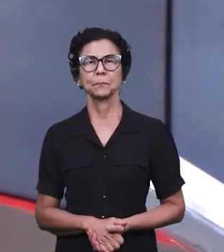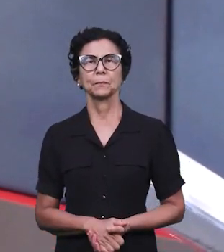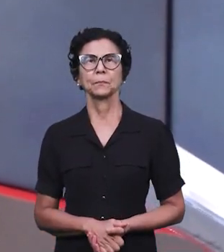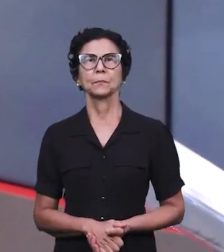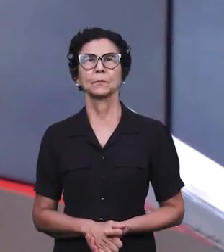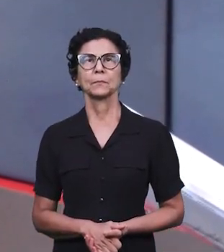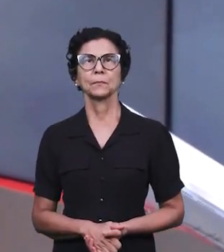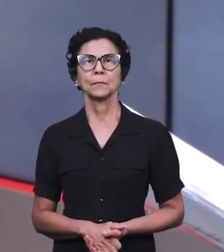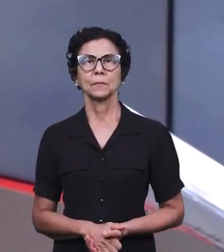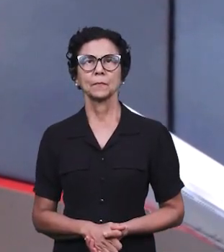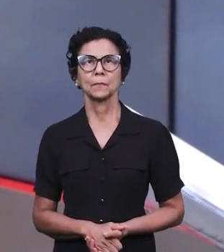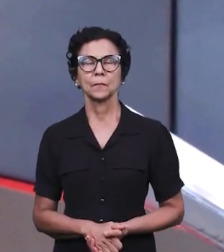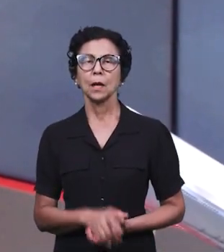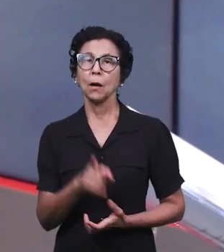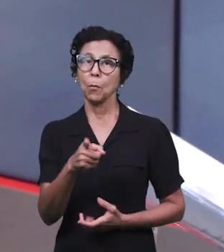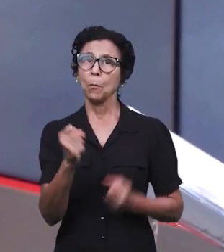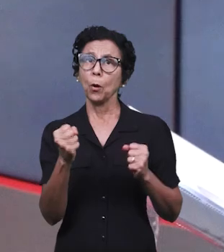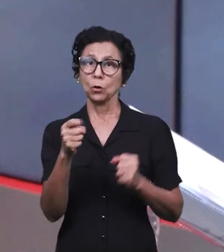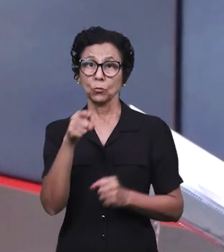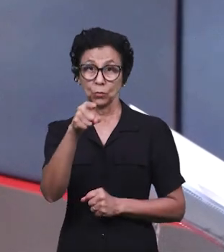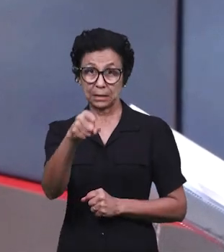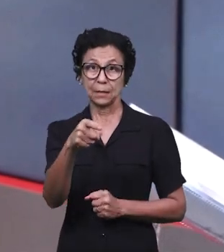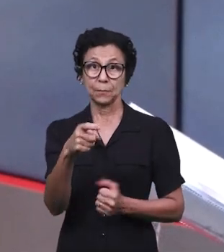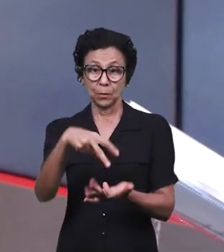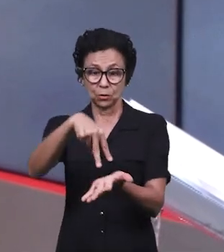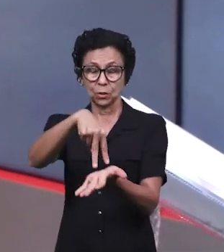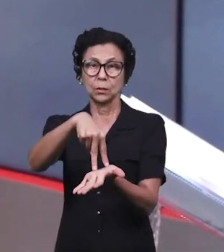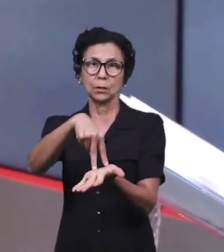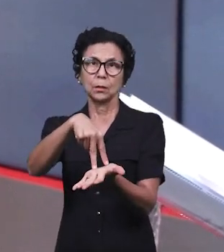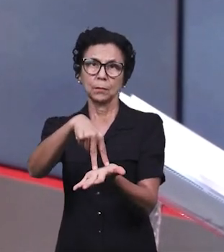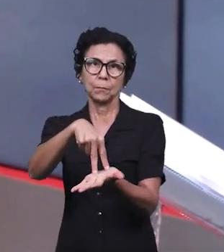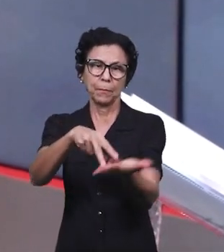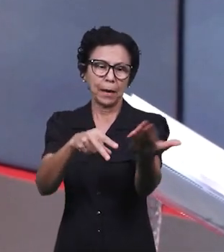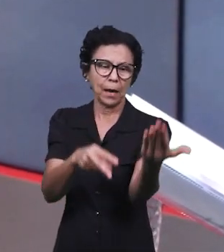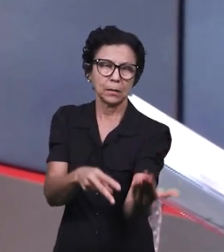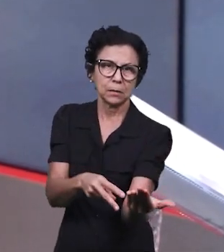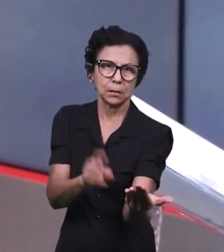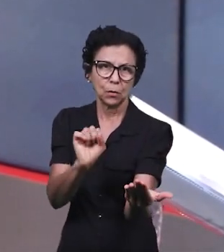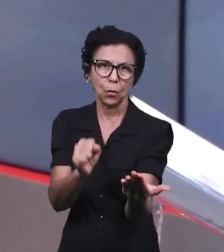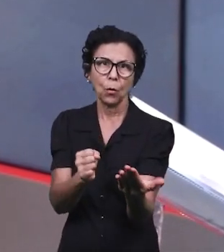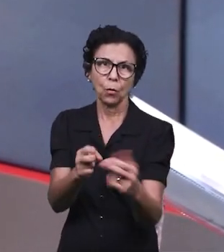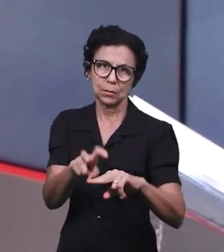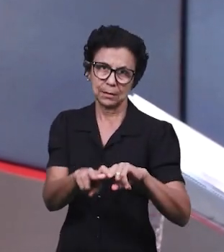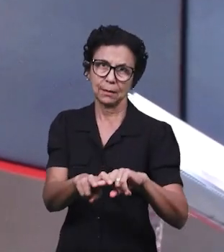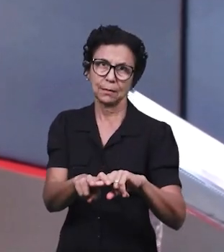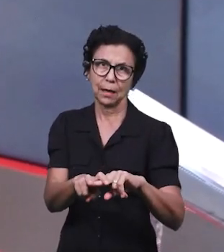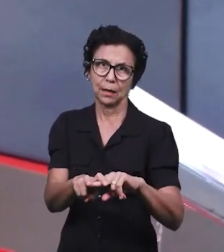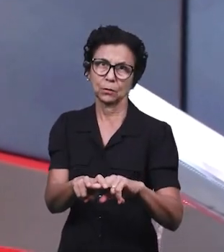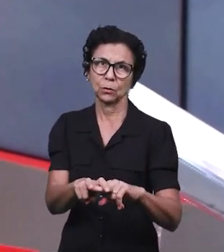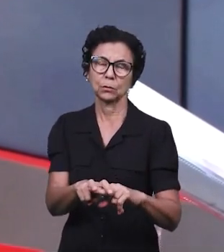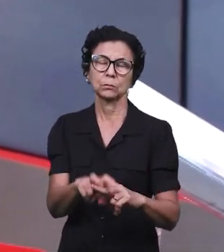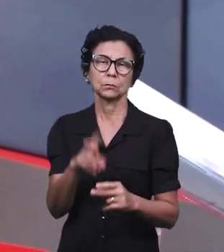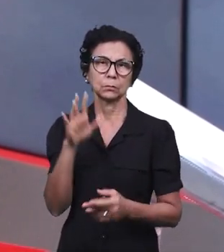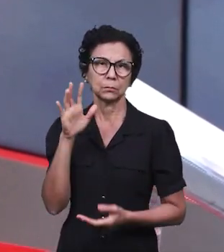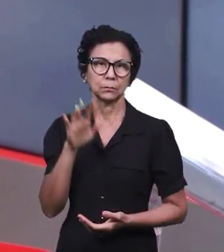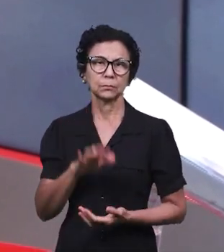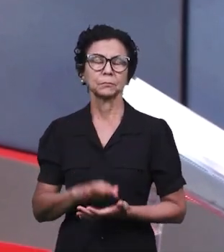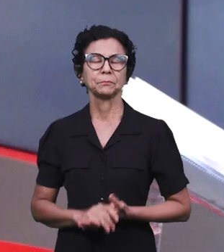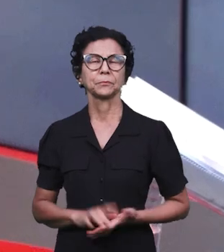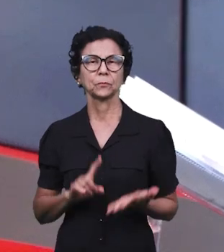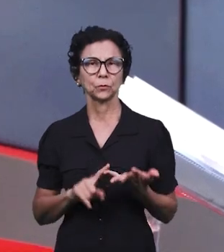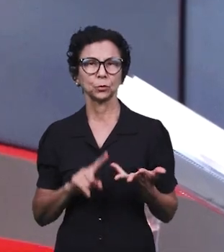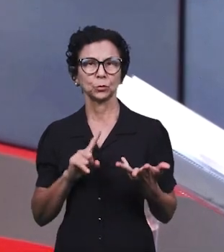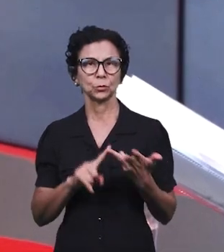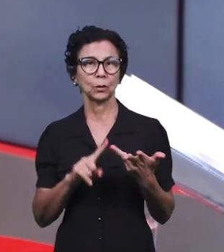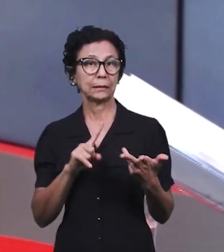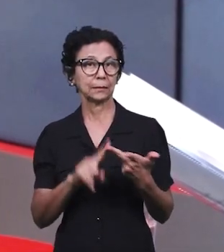Você pode fazer em pé ou também nessa posição sentada. 5 tapas. 1, 2,